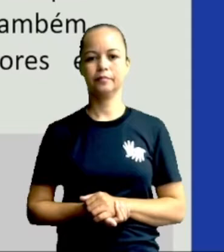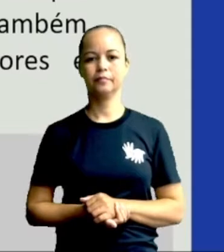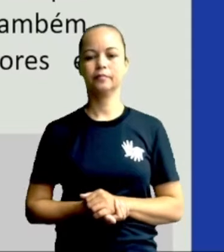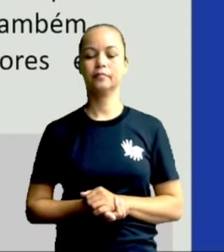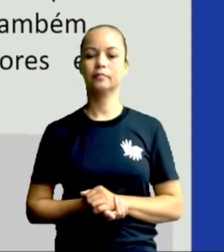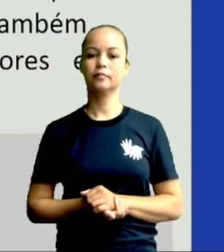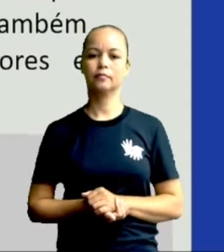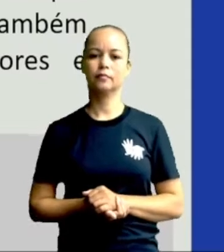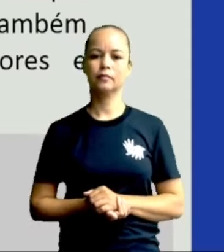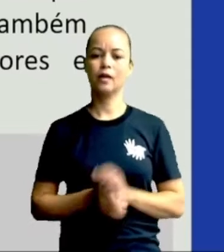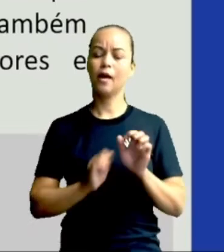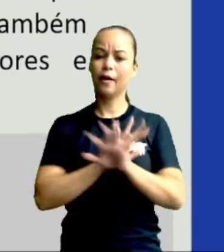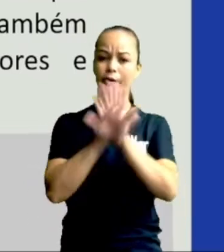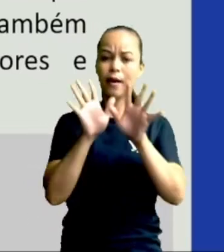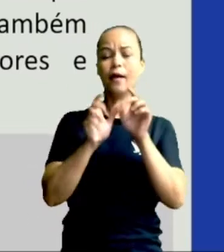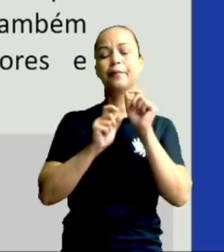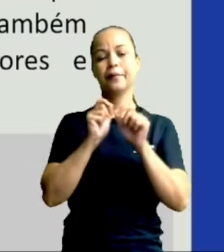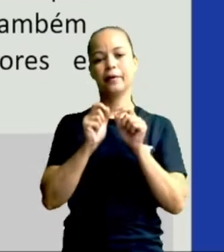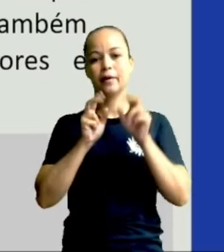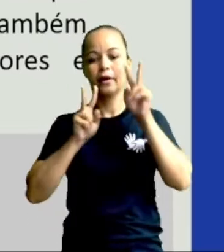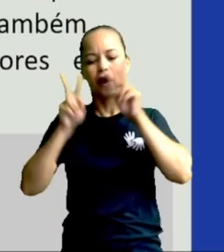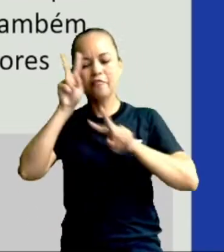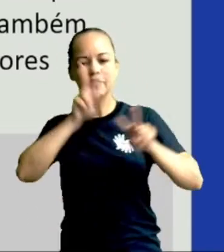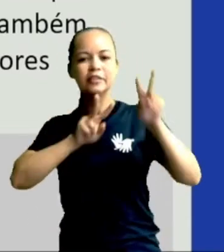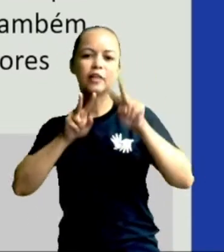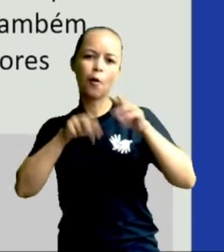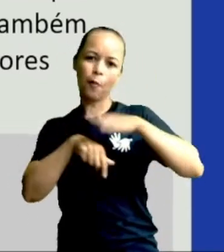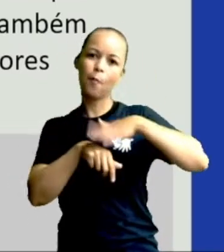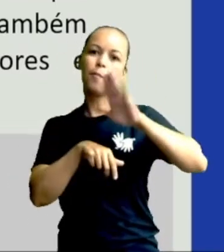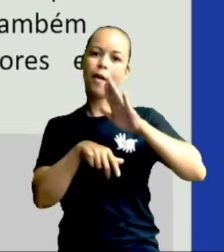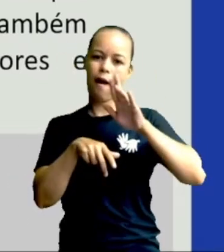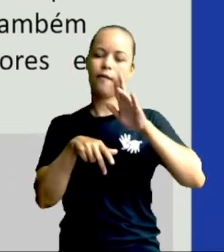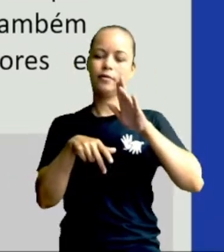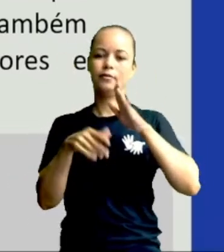É claro que a visão é geralmente o mais, que